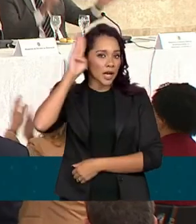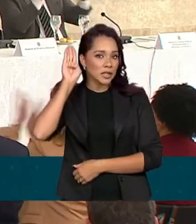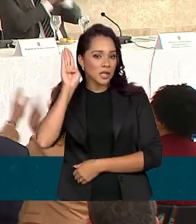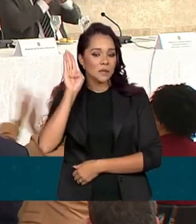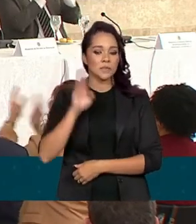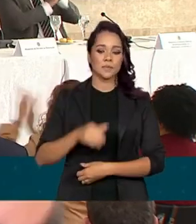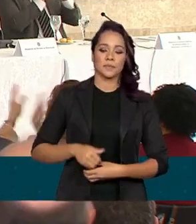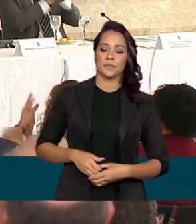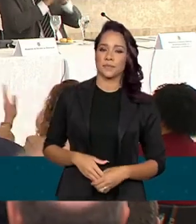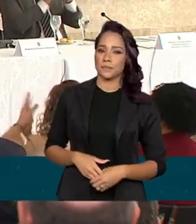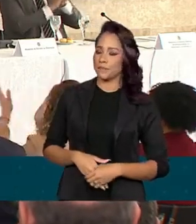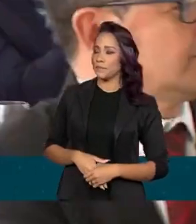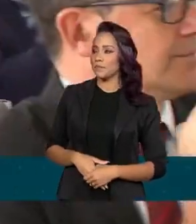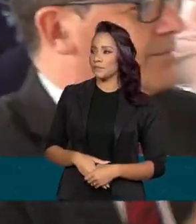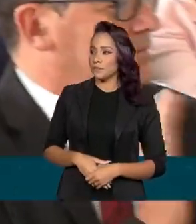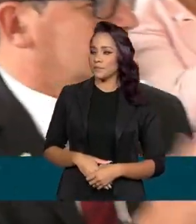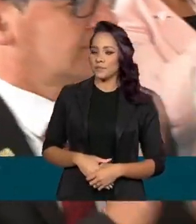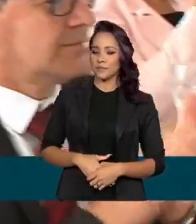sua consulta.